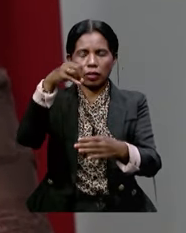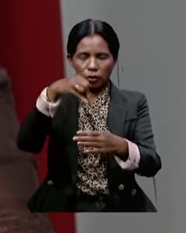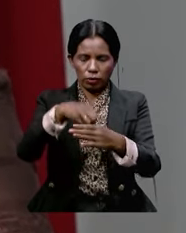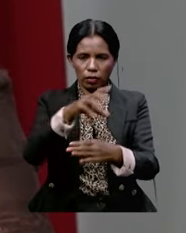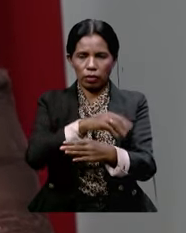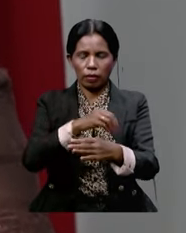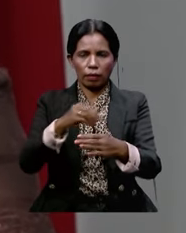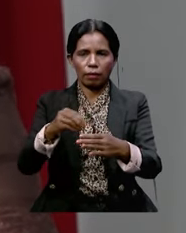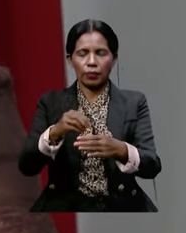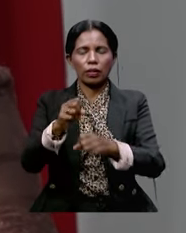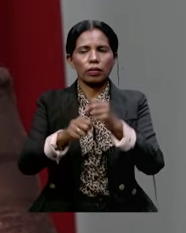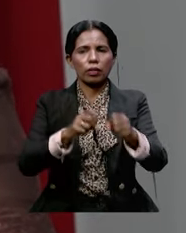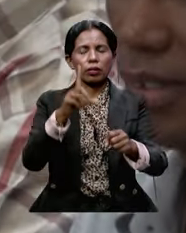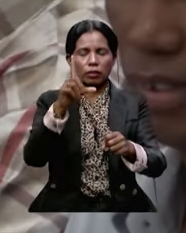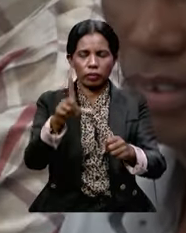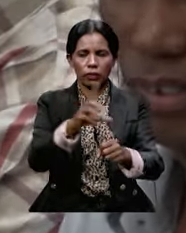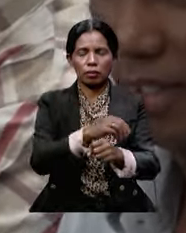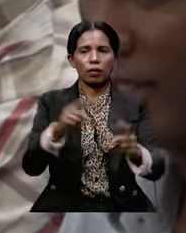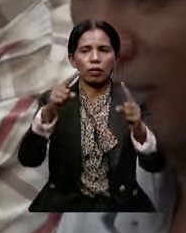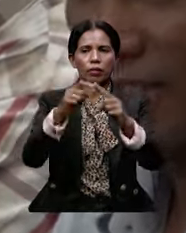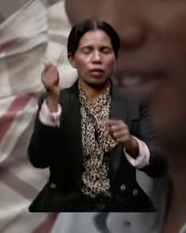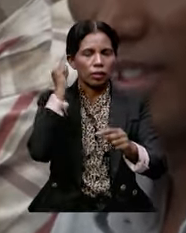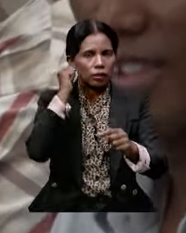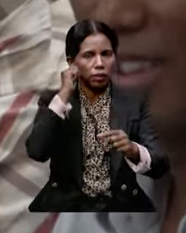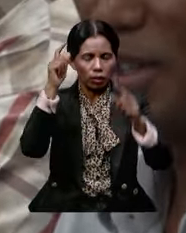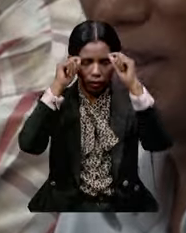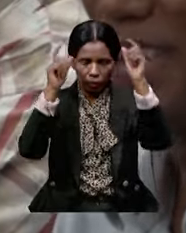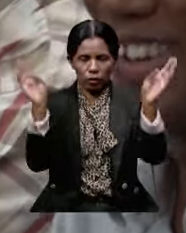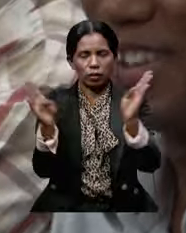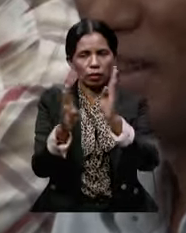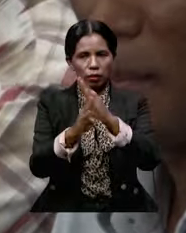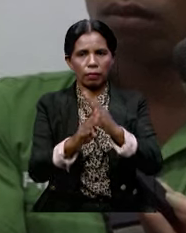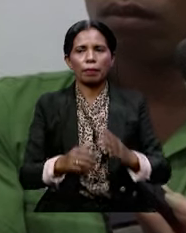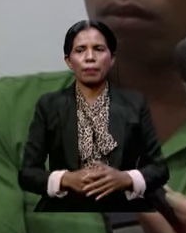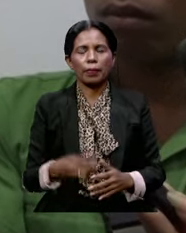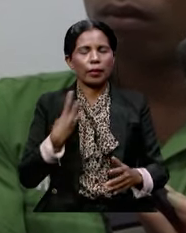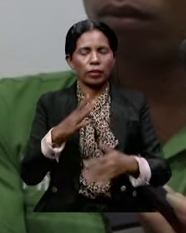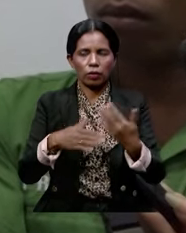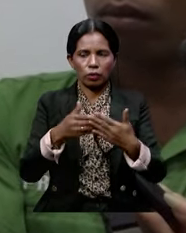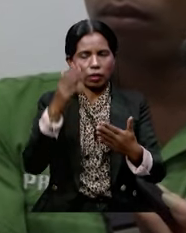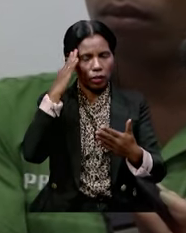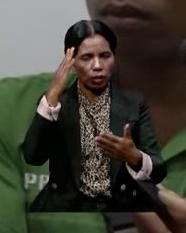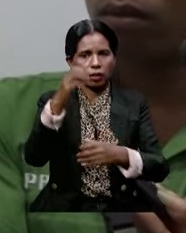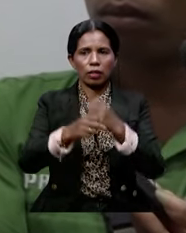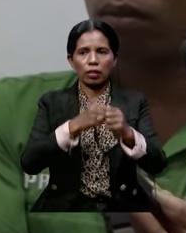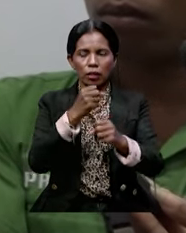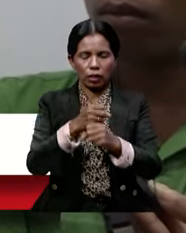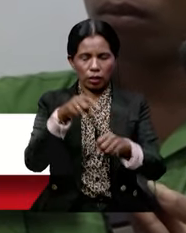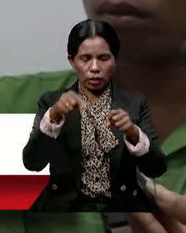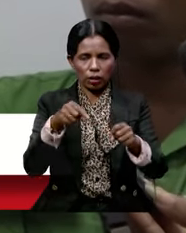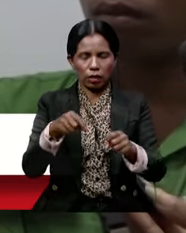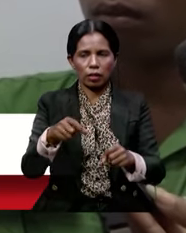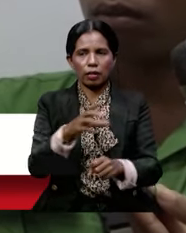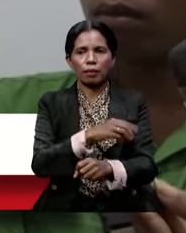evento, conferência, sociedade civil, ba ASEAN, nebe Timor-Leste, se sai uma nain. Nesse todo hateten, tine dané, fontil, honi membro, se sai uma nain